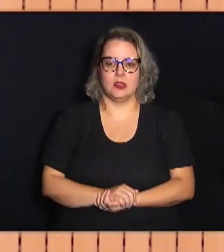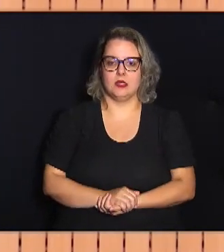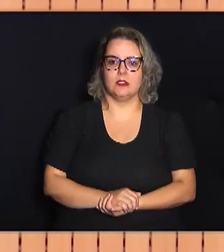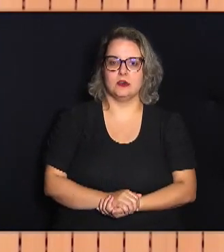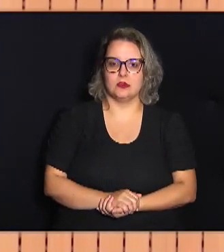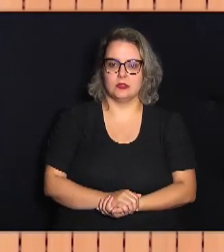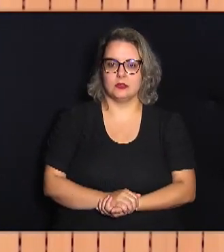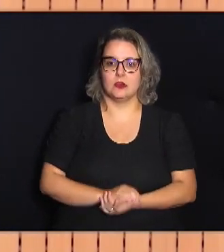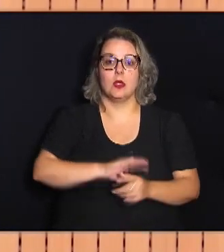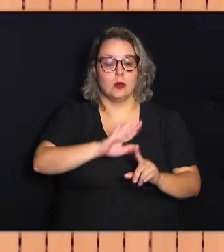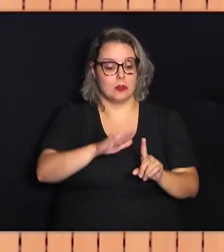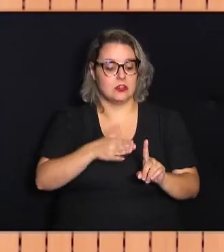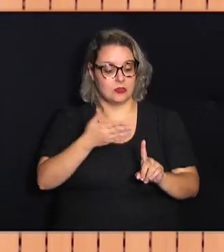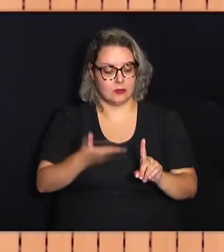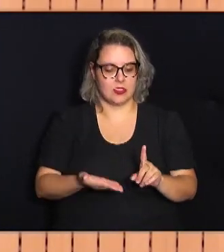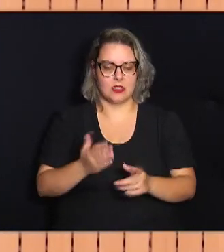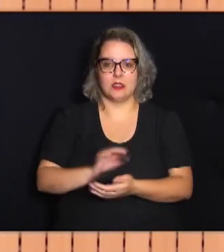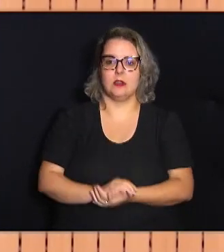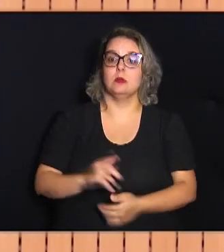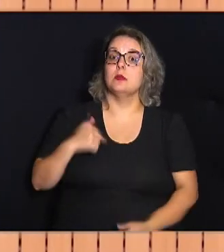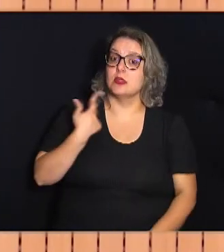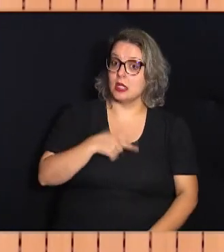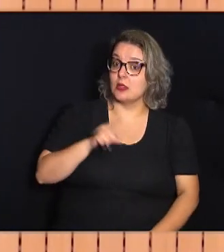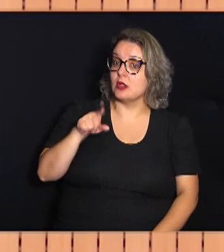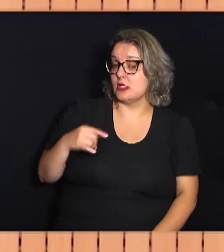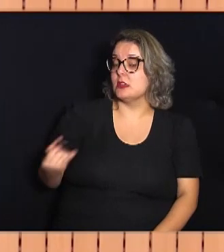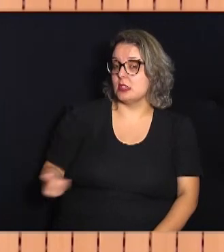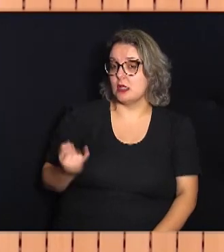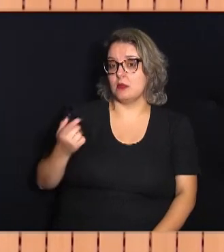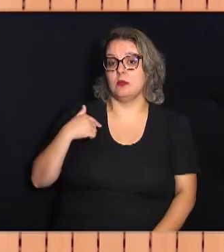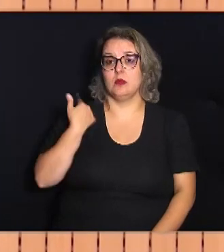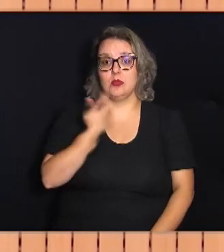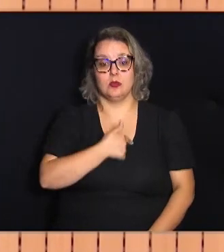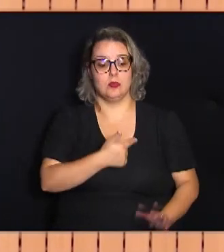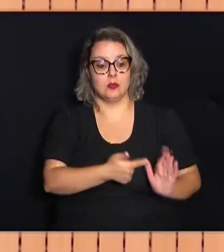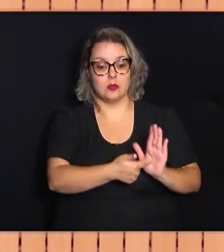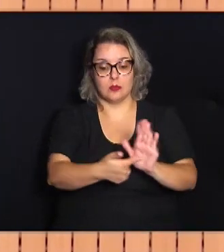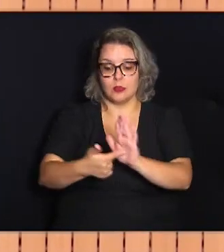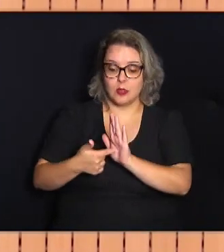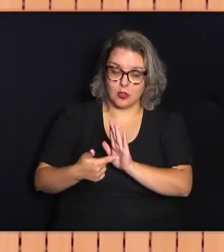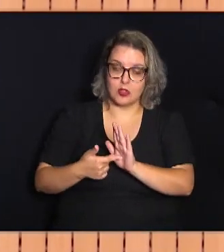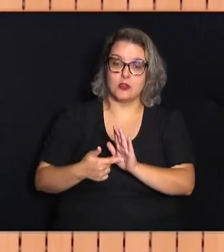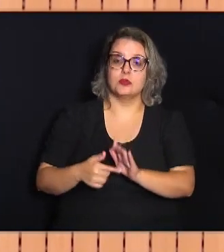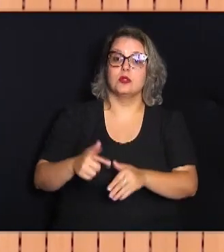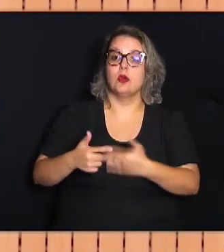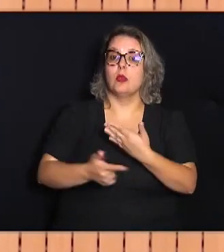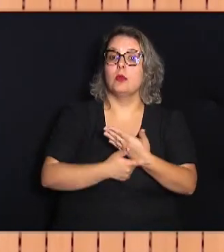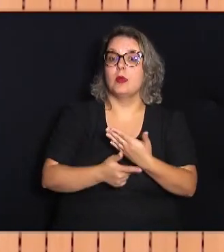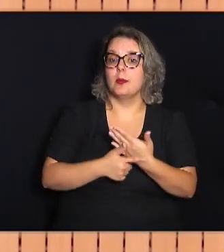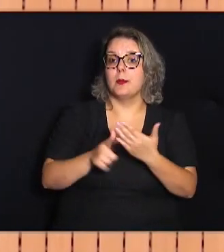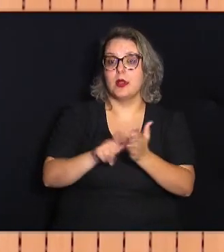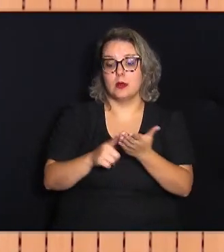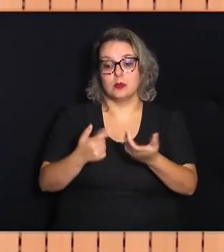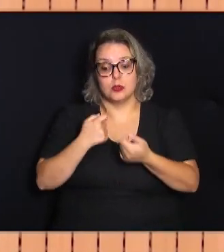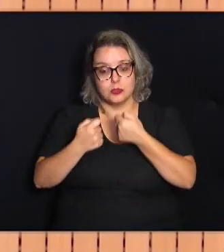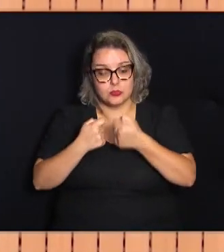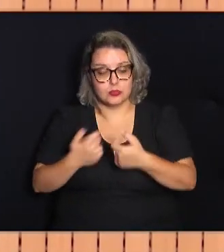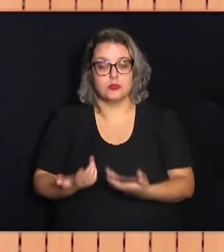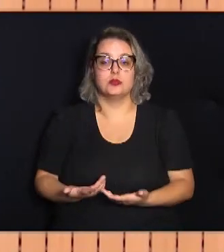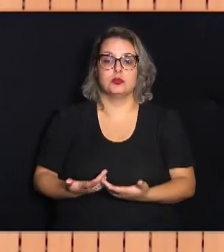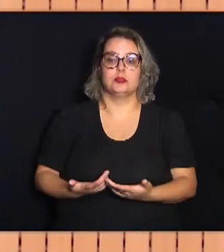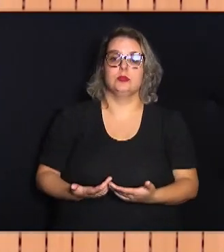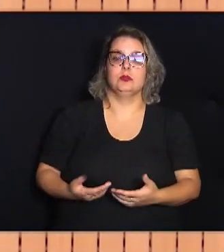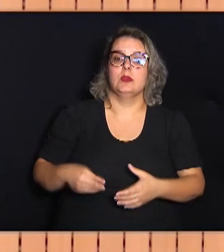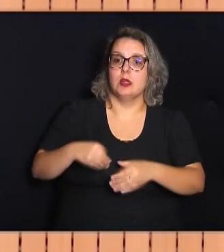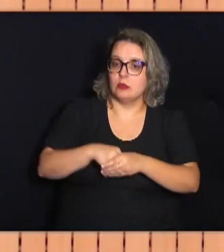essa homenagem, que para a gente é muito importante, mostra a importância do papel do jornalista e do jornalismo, seja